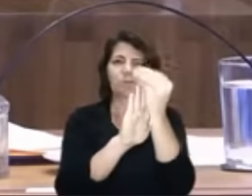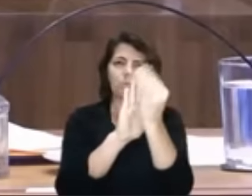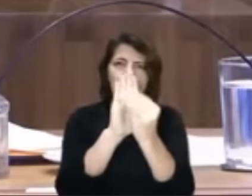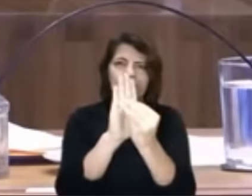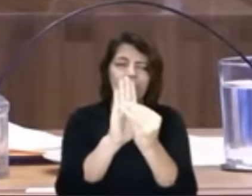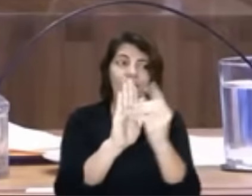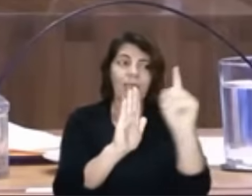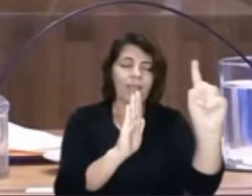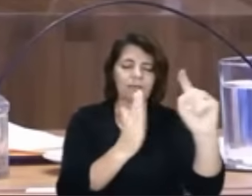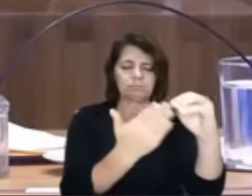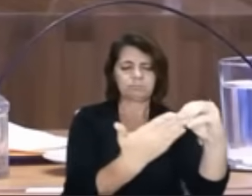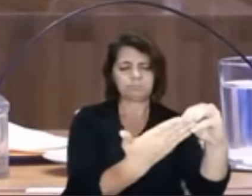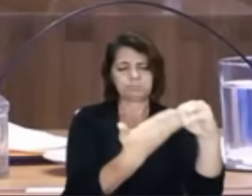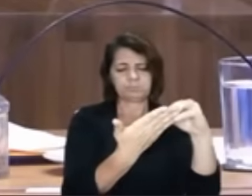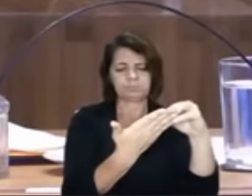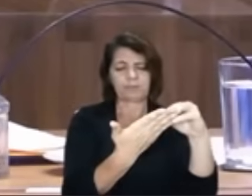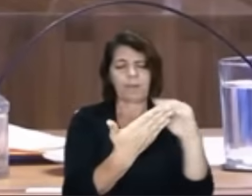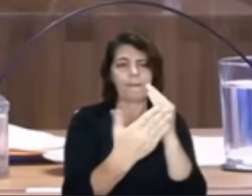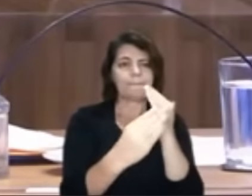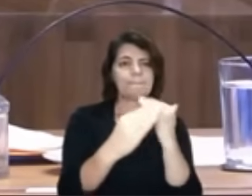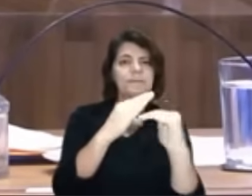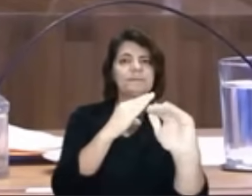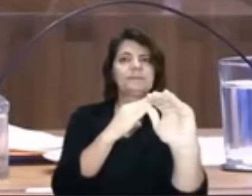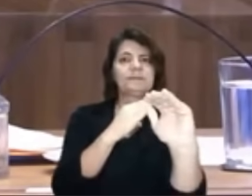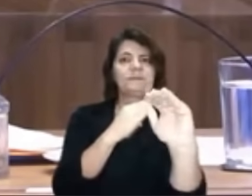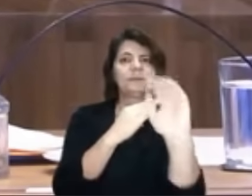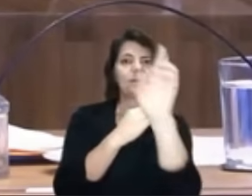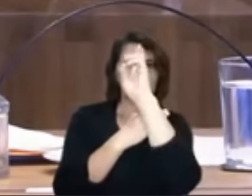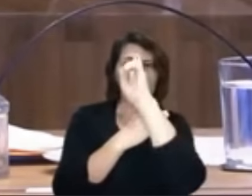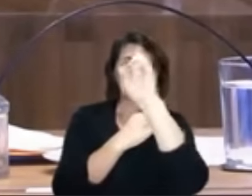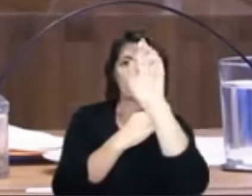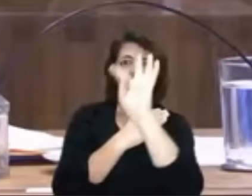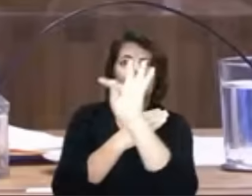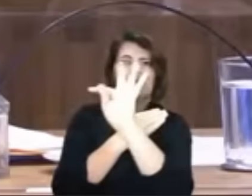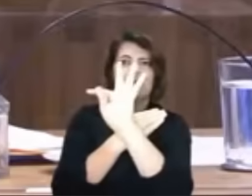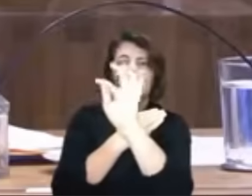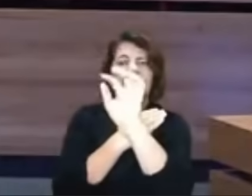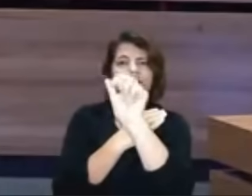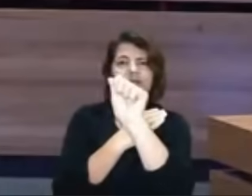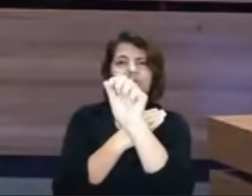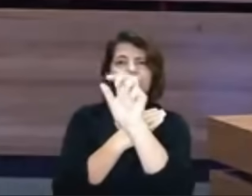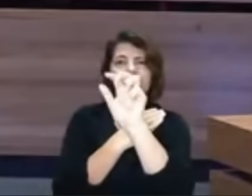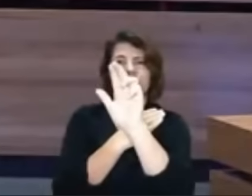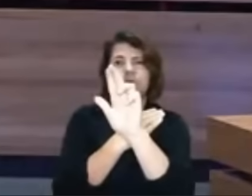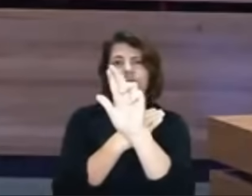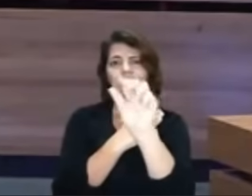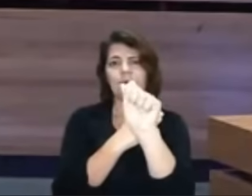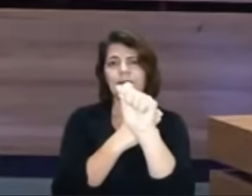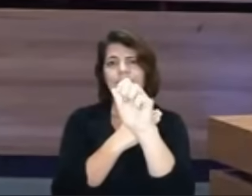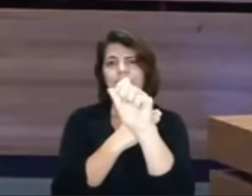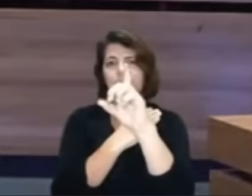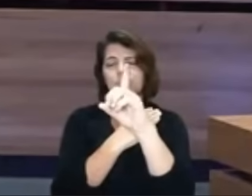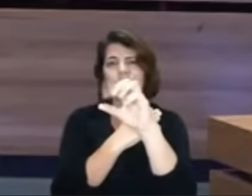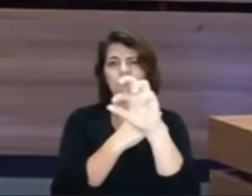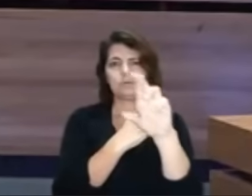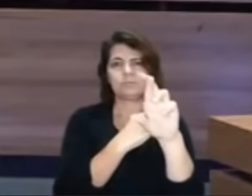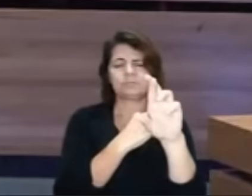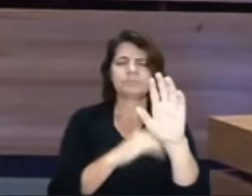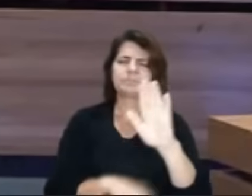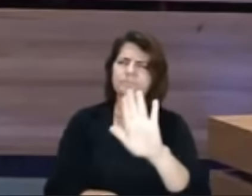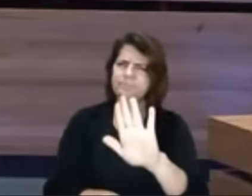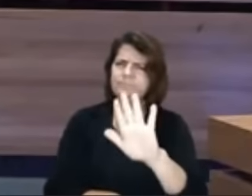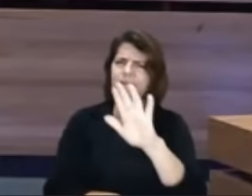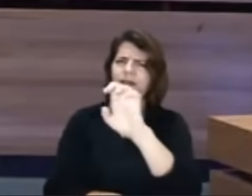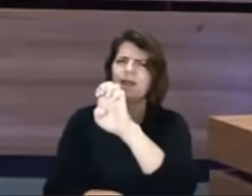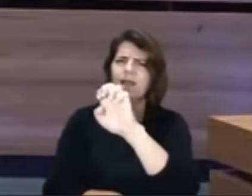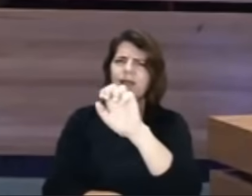manda para o atuador e Deixa perguntar pro senhor porque a gente tem informações que o general Heleno recebeu informe de inteligência inclusive